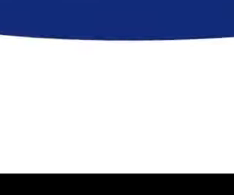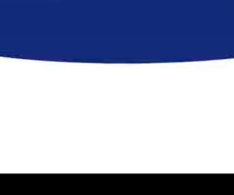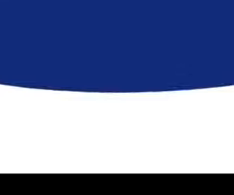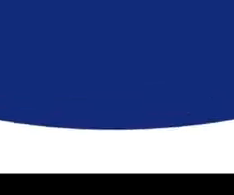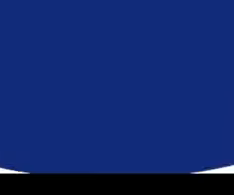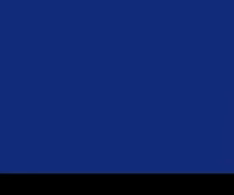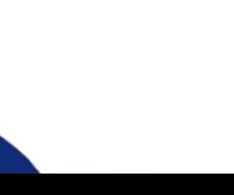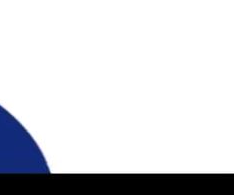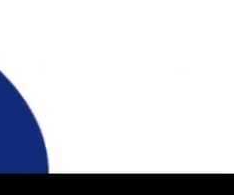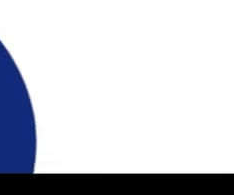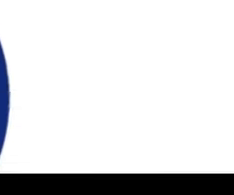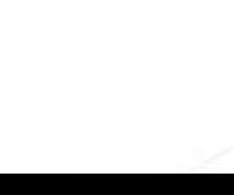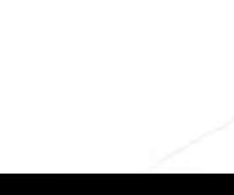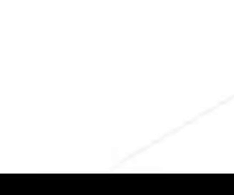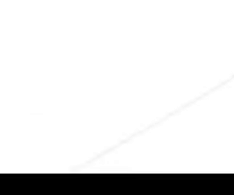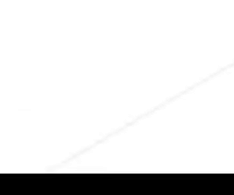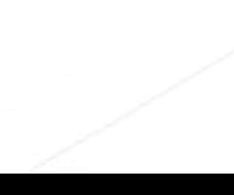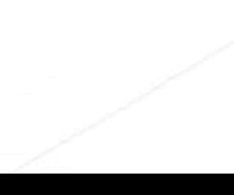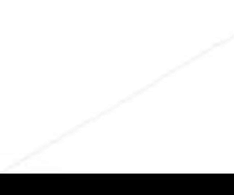E aí